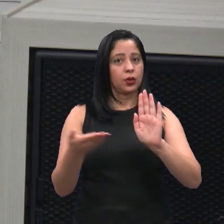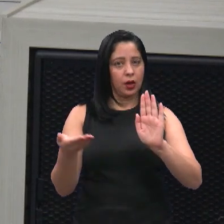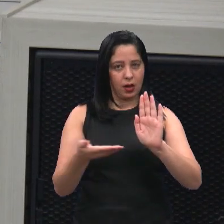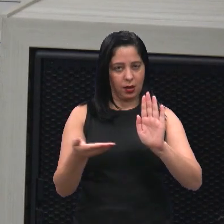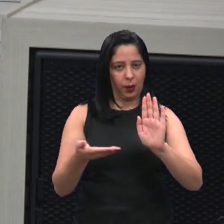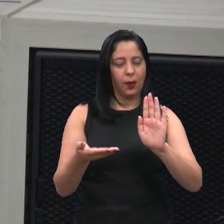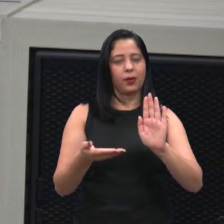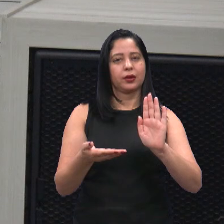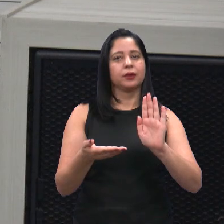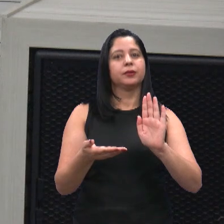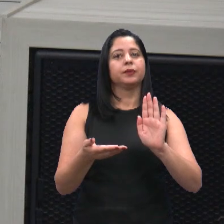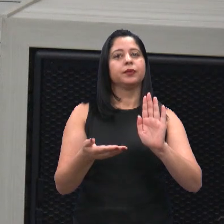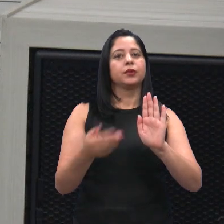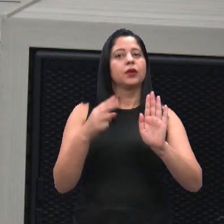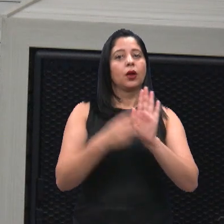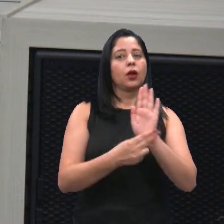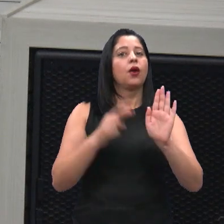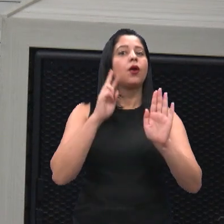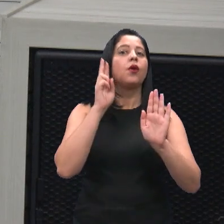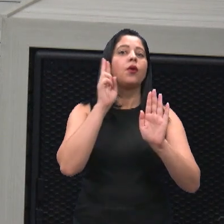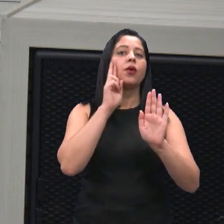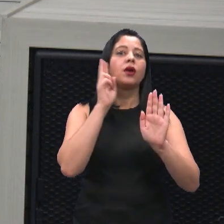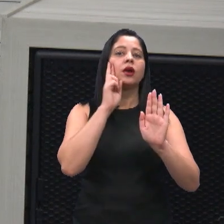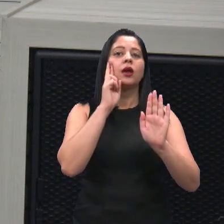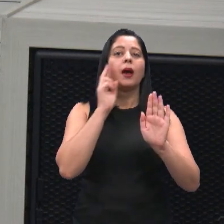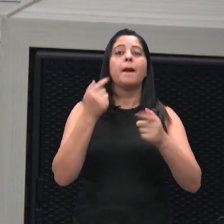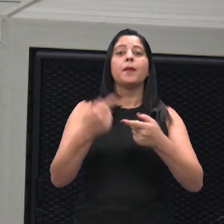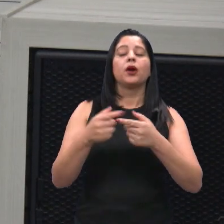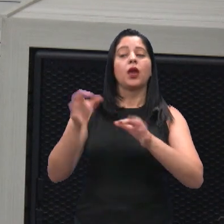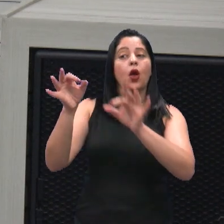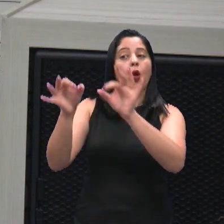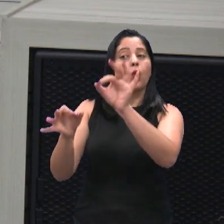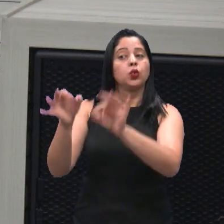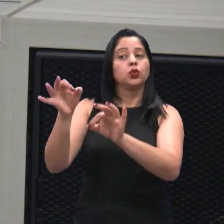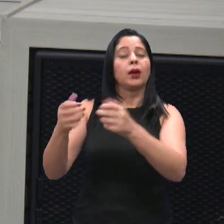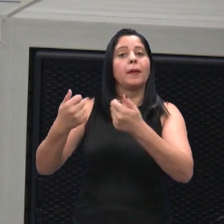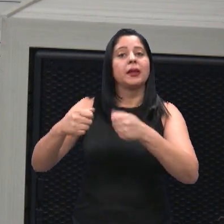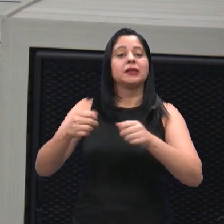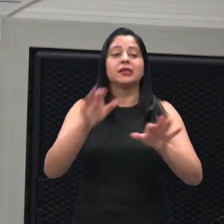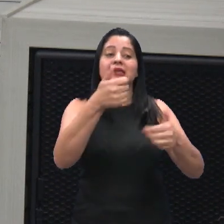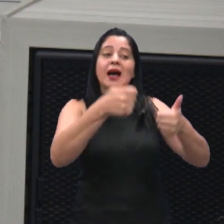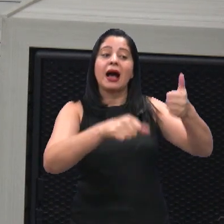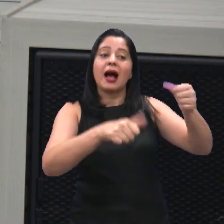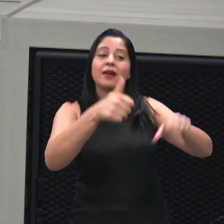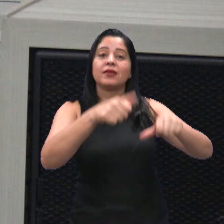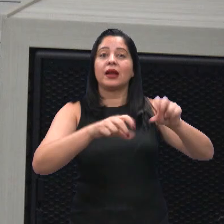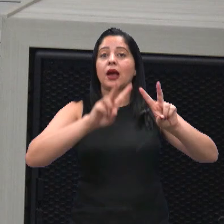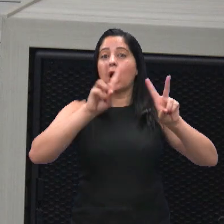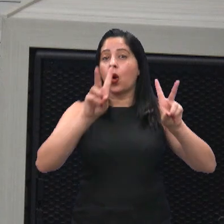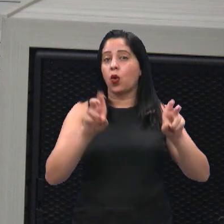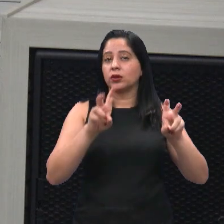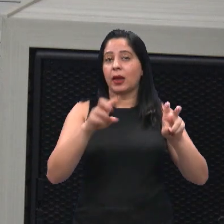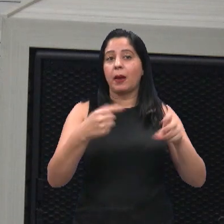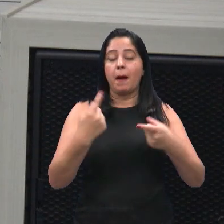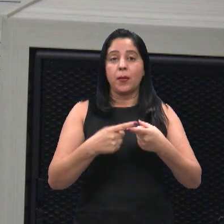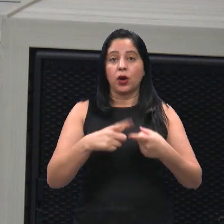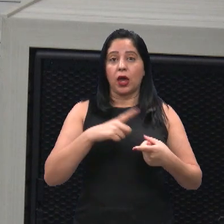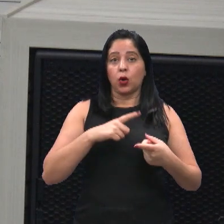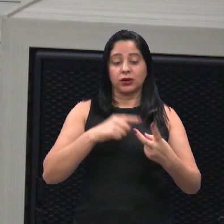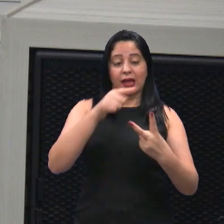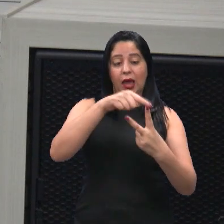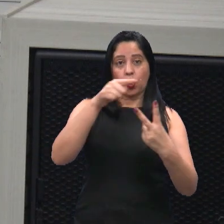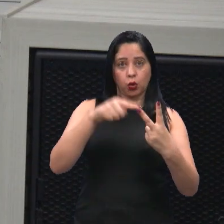Renato Santiago, para que o jurídico pudesse avaliar a identidade de tema. Porque eu tenho 2 projetos, o